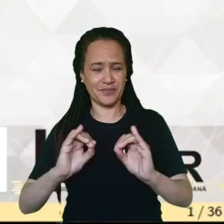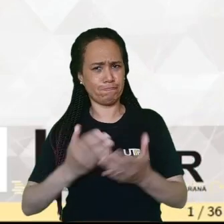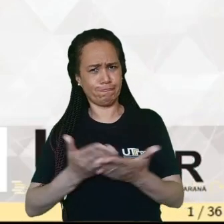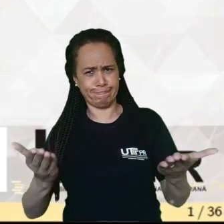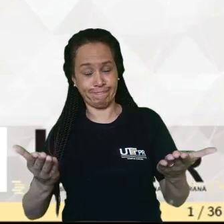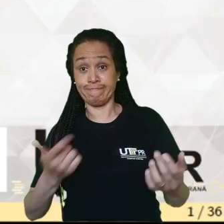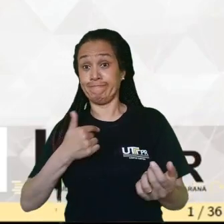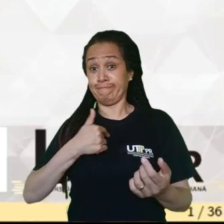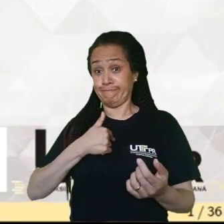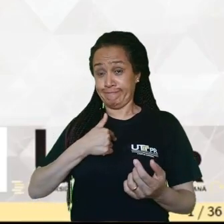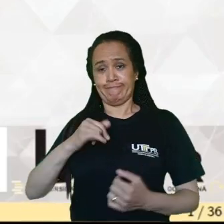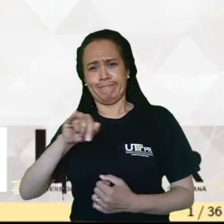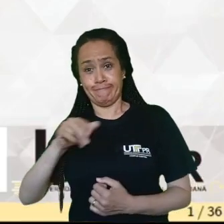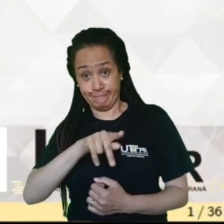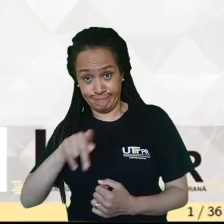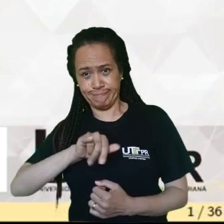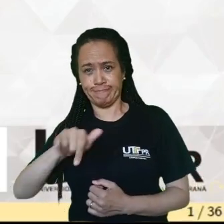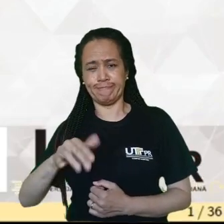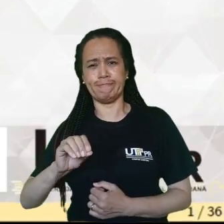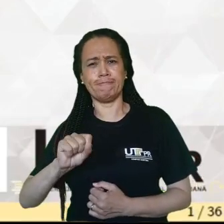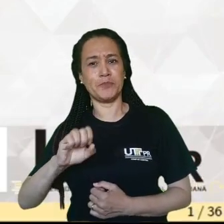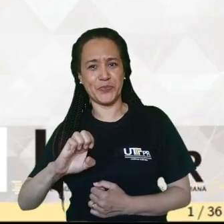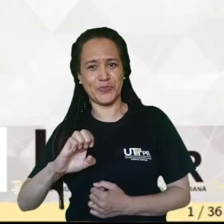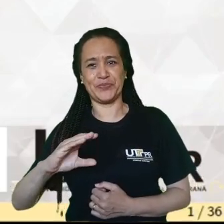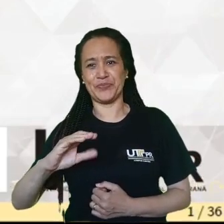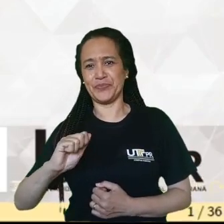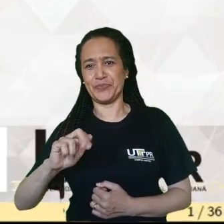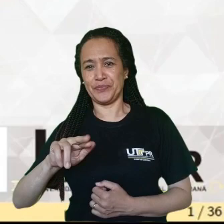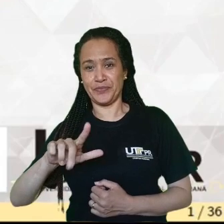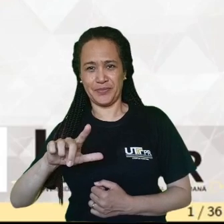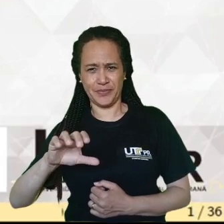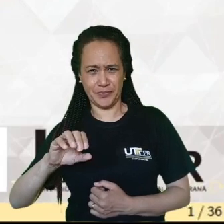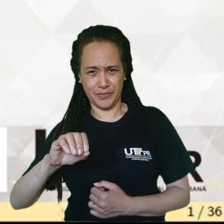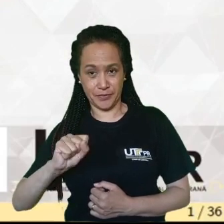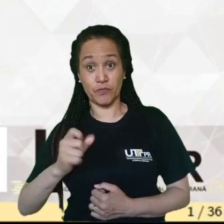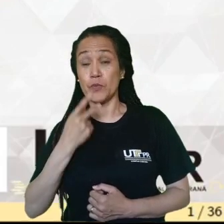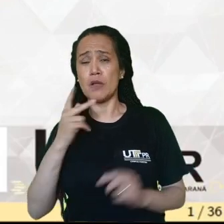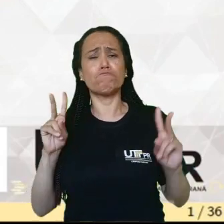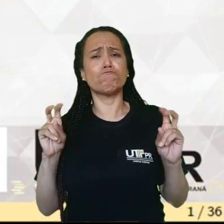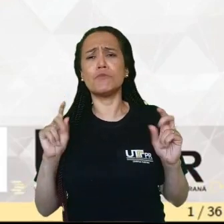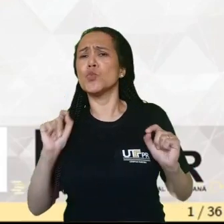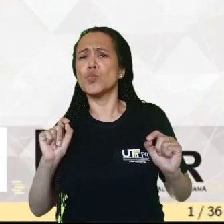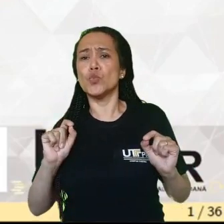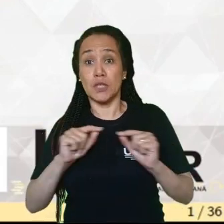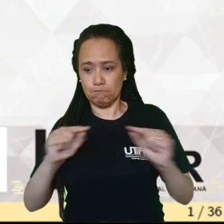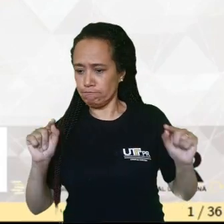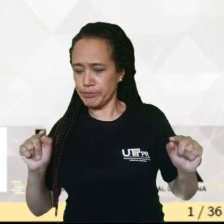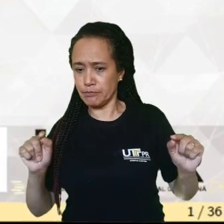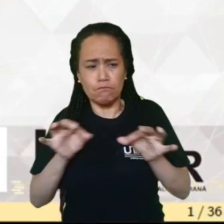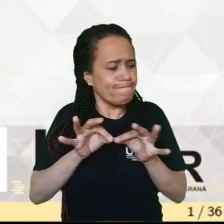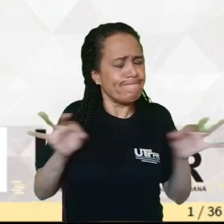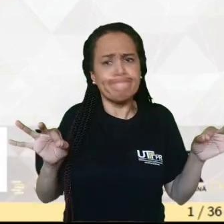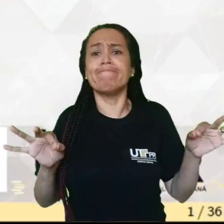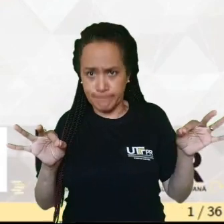Olá a todos! Hoje, eu e o professor José Carlos, nós iremos falar sobre as medidas de tendência central com